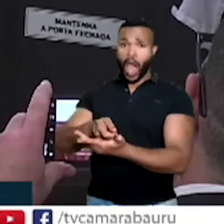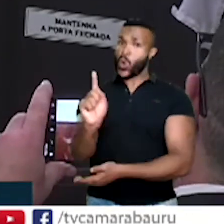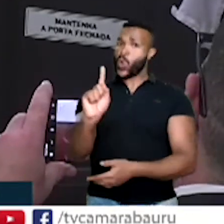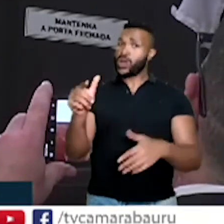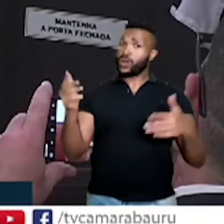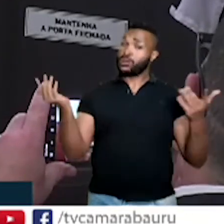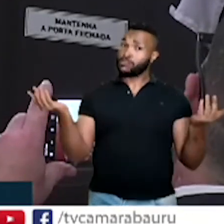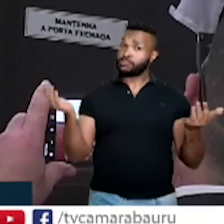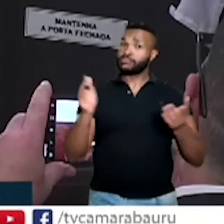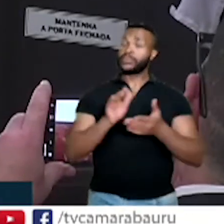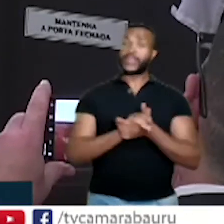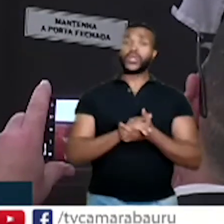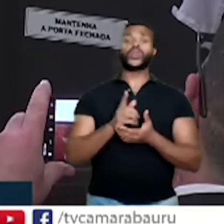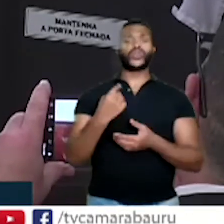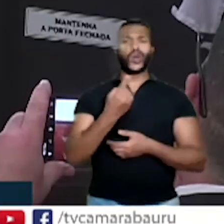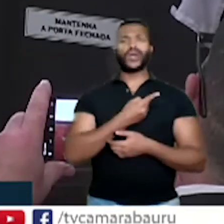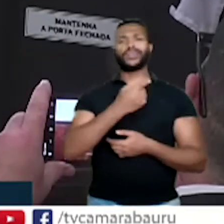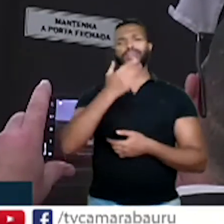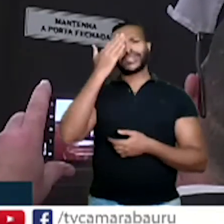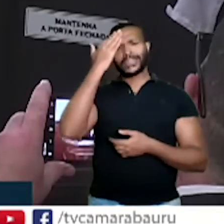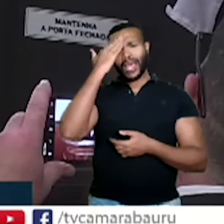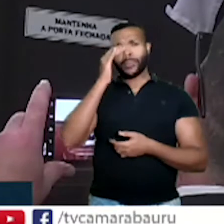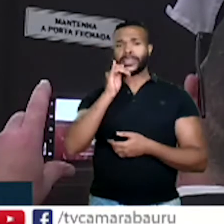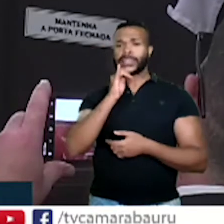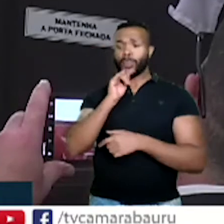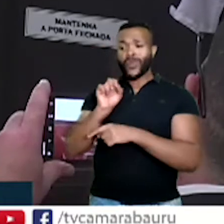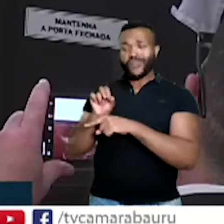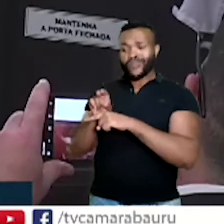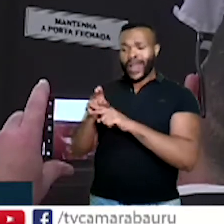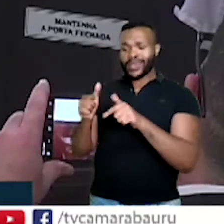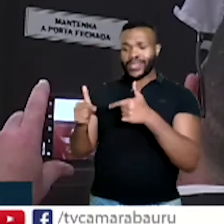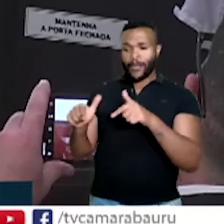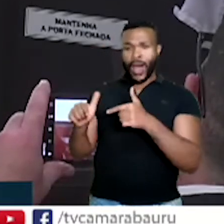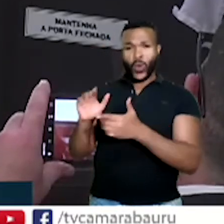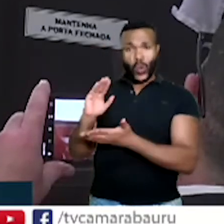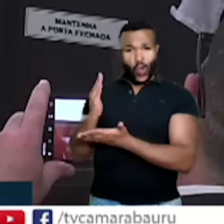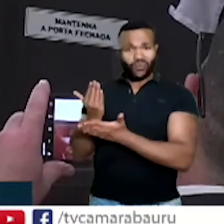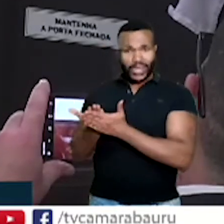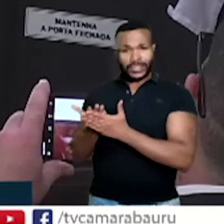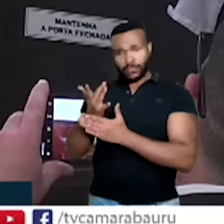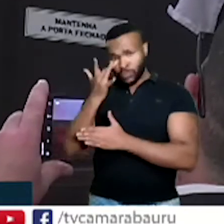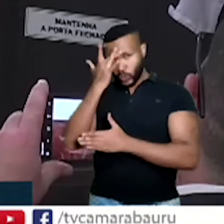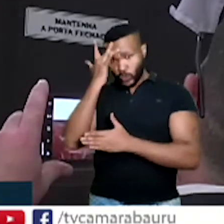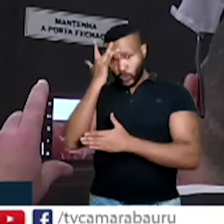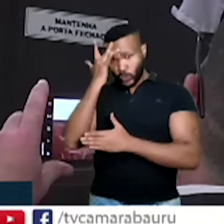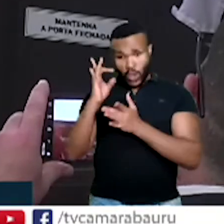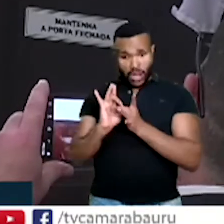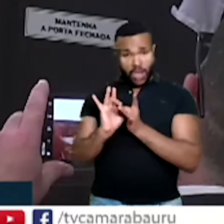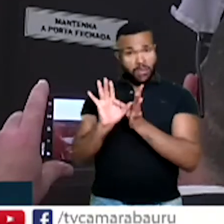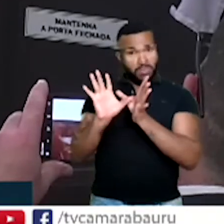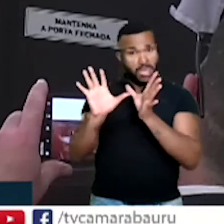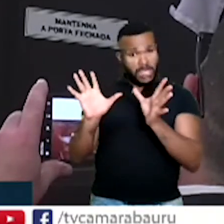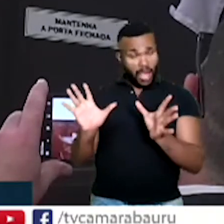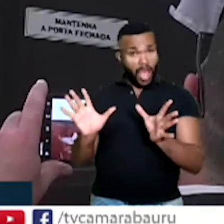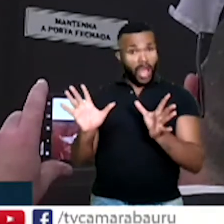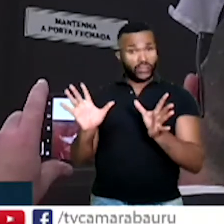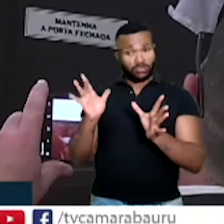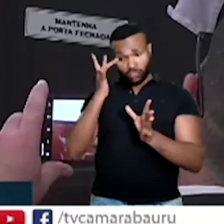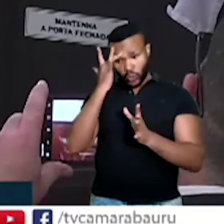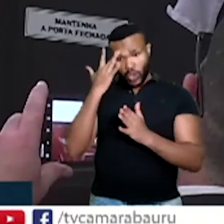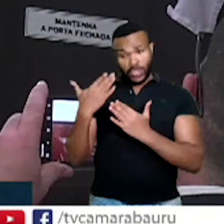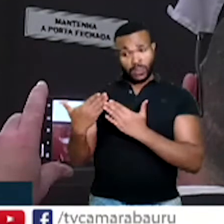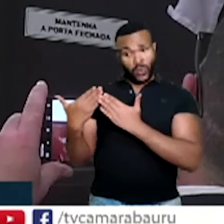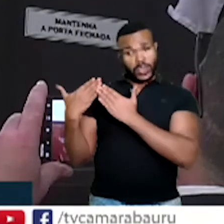É, a gente sabe que num cargo de confiança, as pessoas têm a liberdade que o seu responsável direto lhes